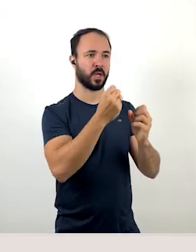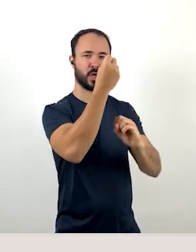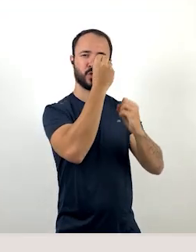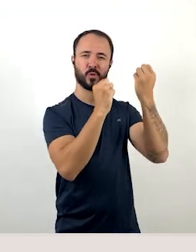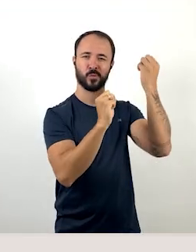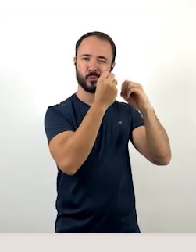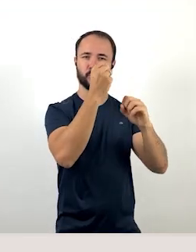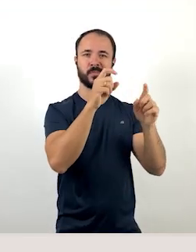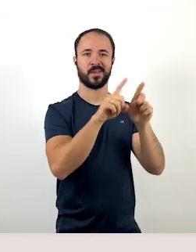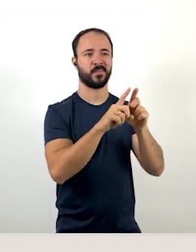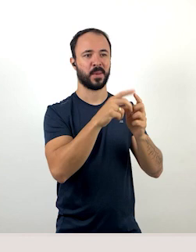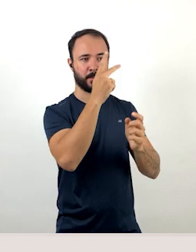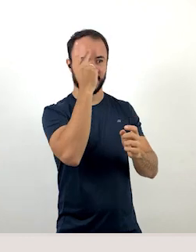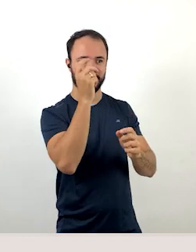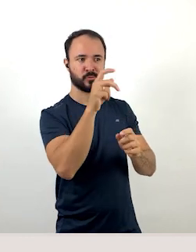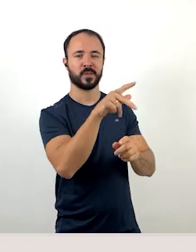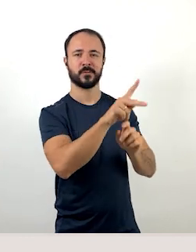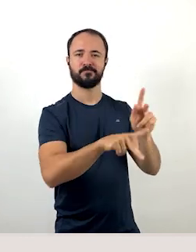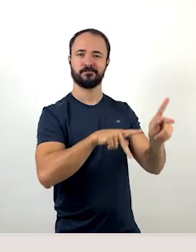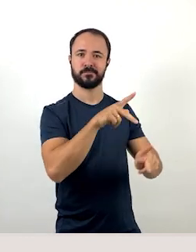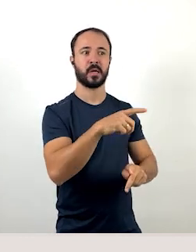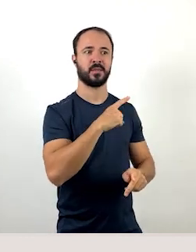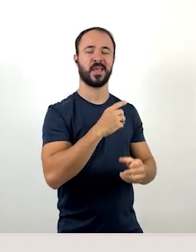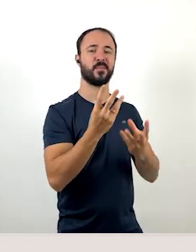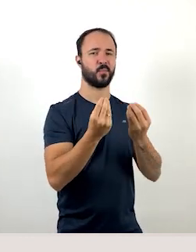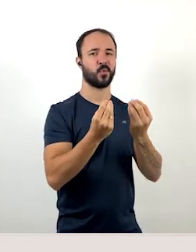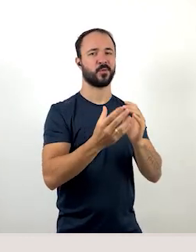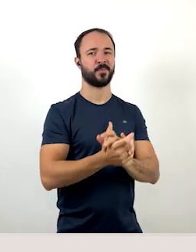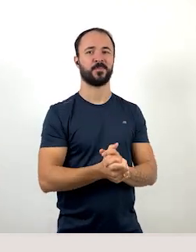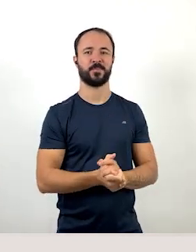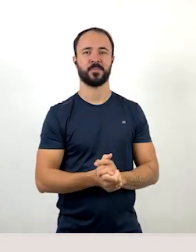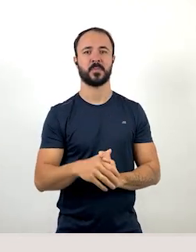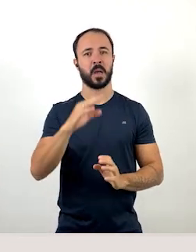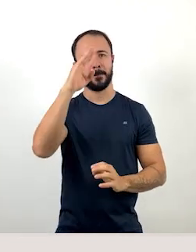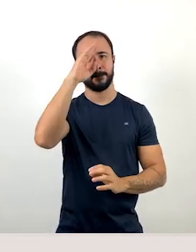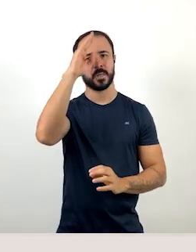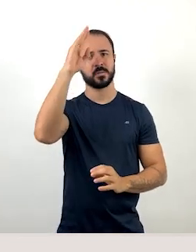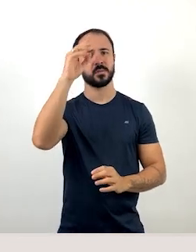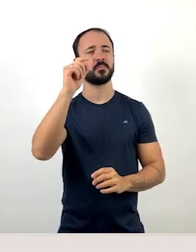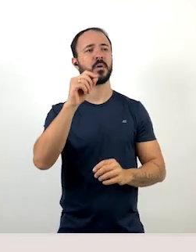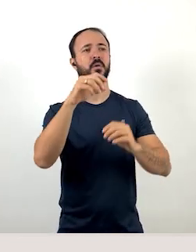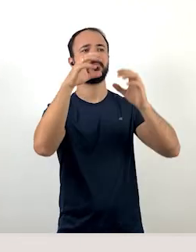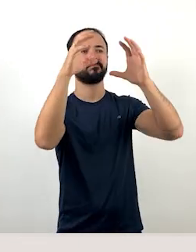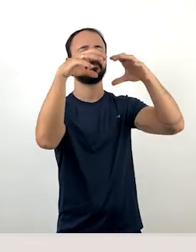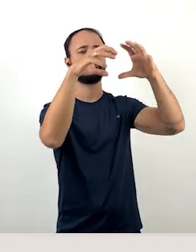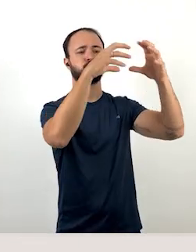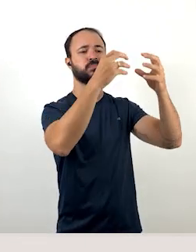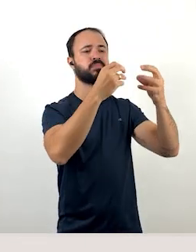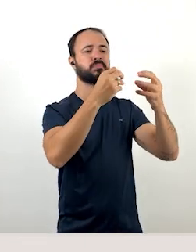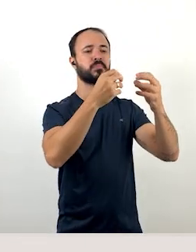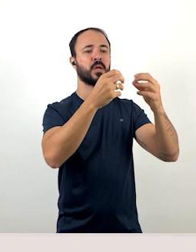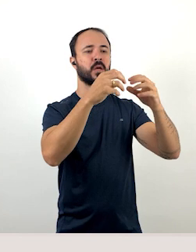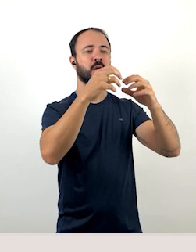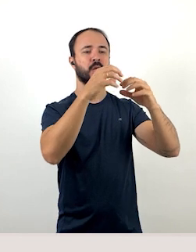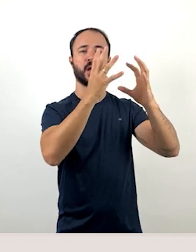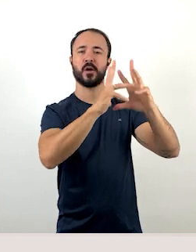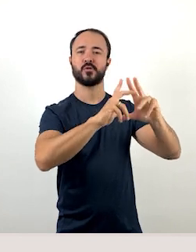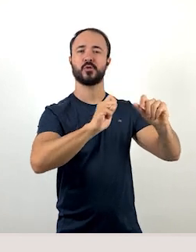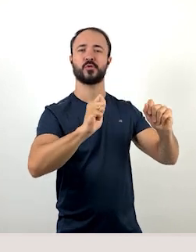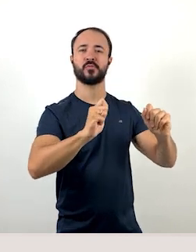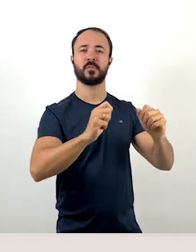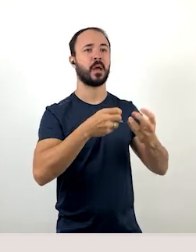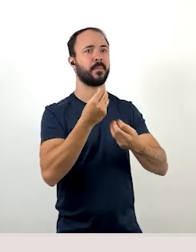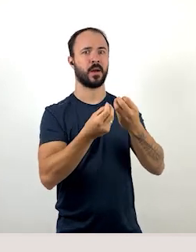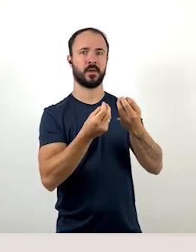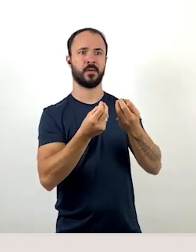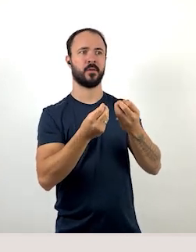poluição proveniente dessas zonas é o principal componente da formação de chuvas ácidas. Uma consequente da chuva ácida no meio urbano